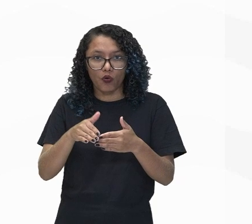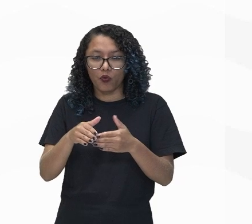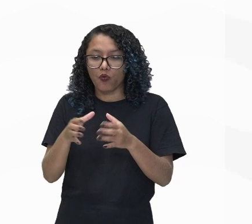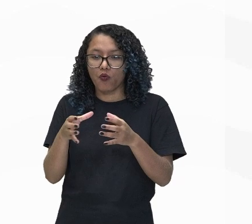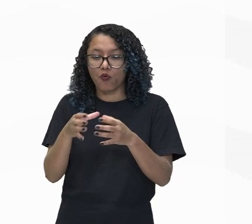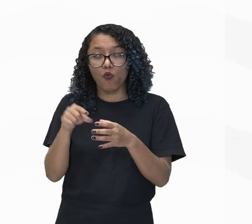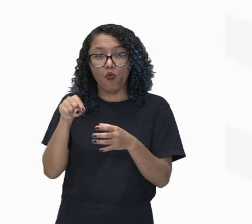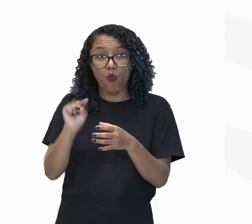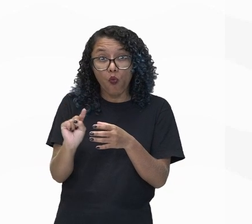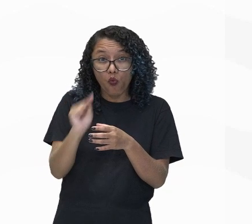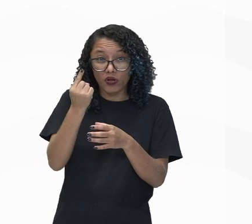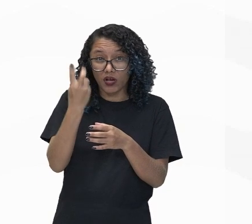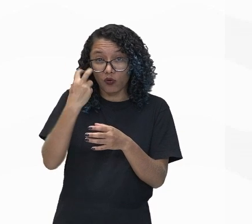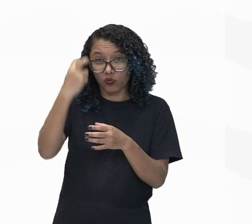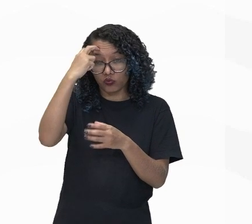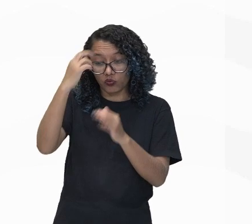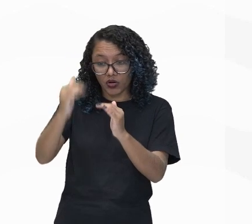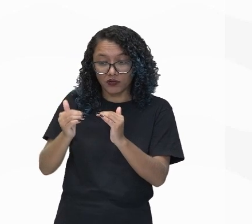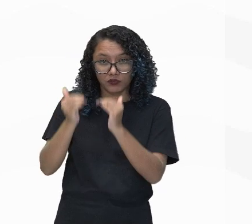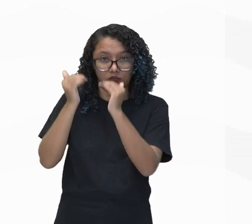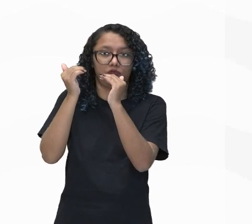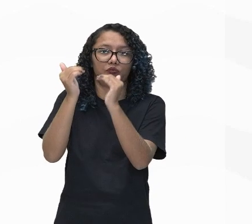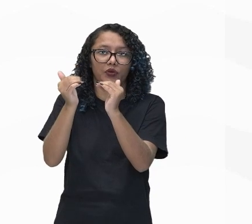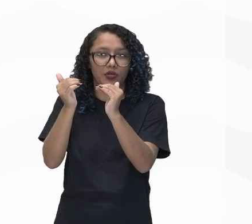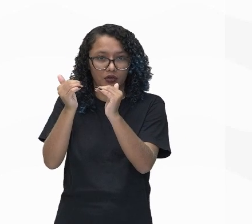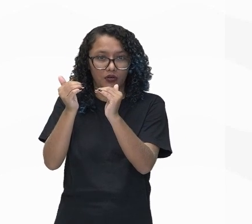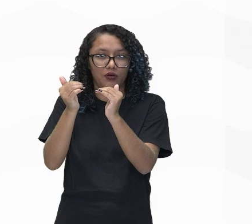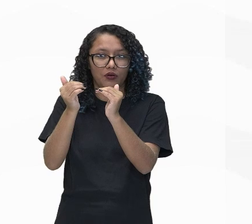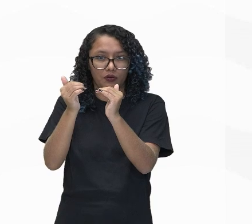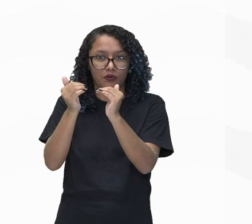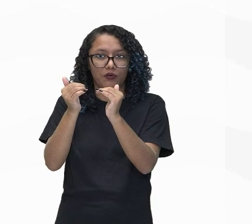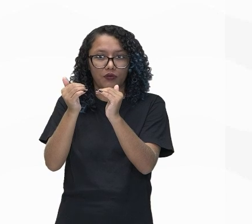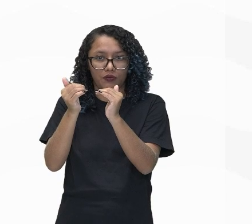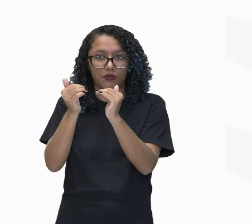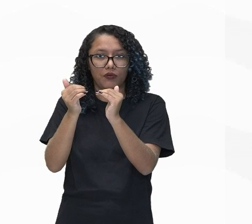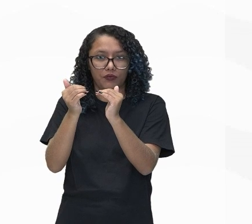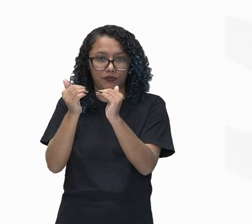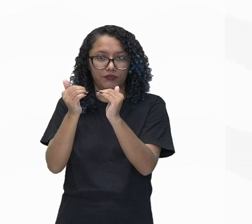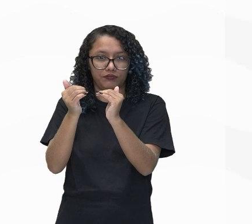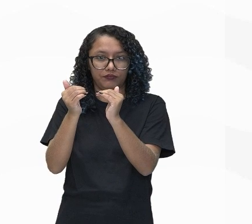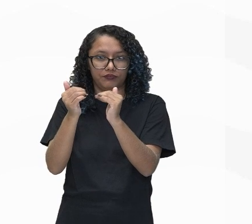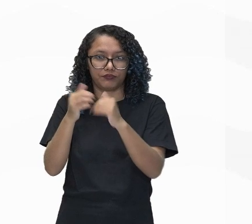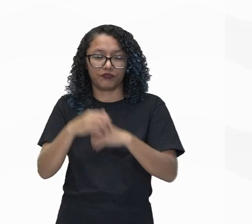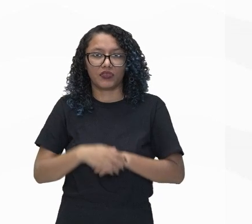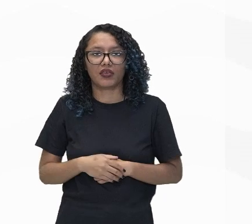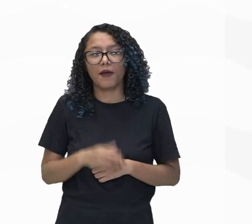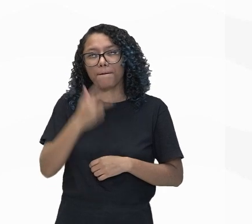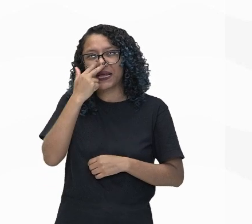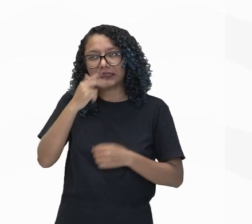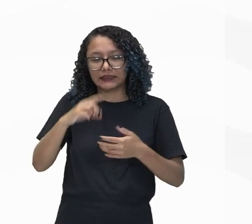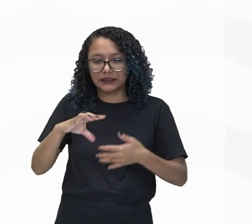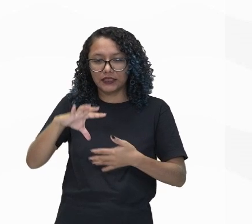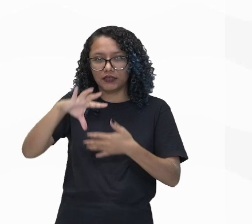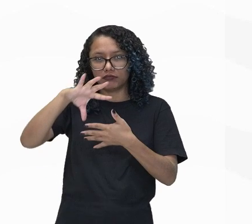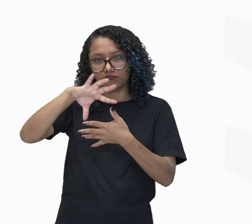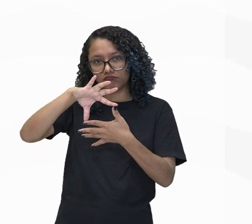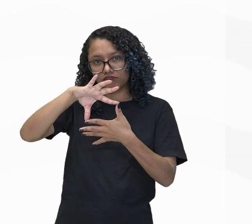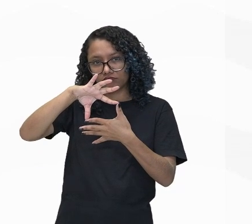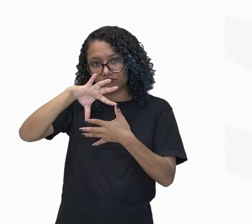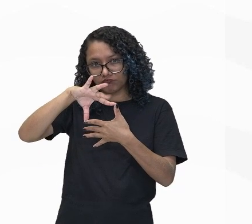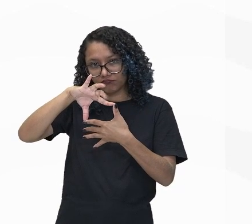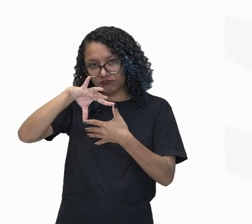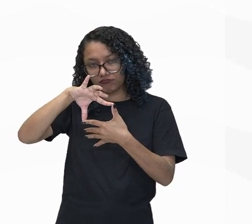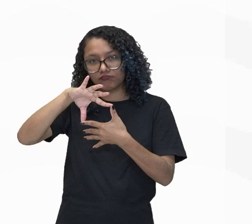superior. E daí, uma cultura etnocêntrica, que é pior, né, que é uma cultura que realmente,